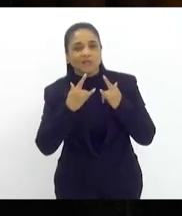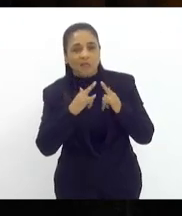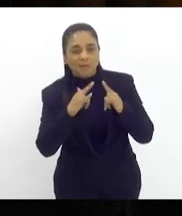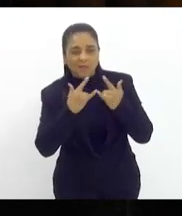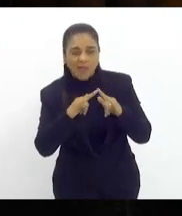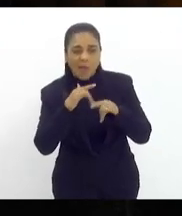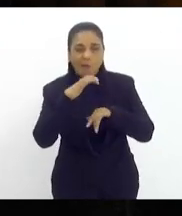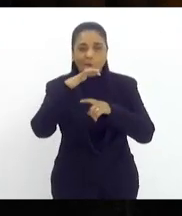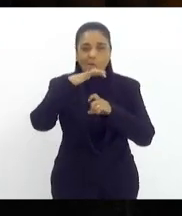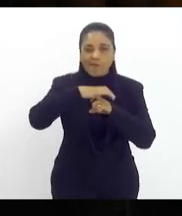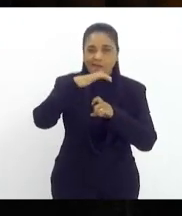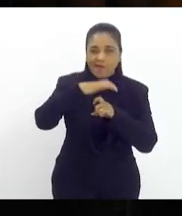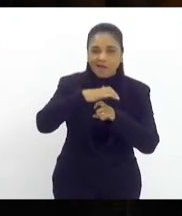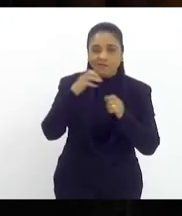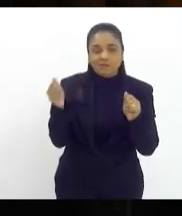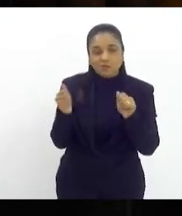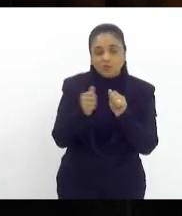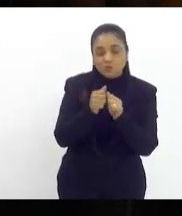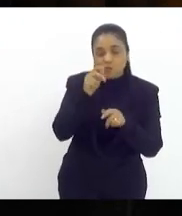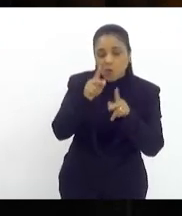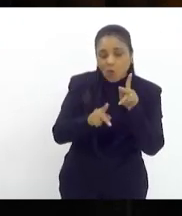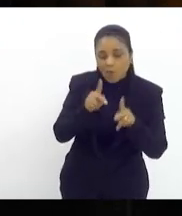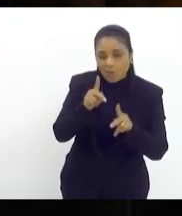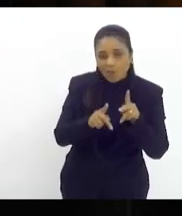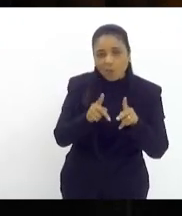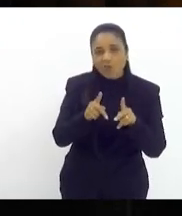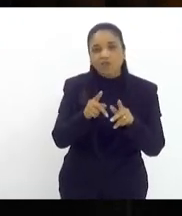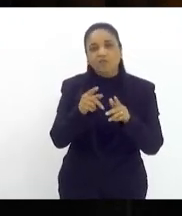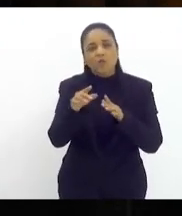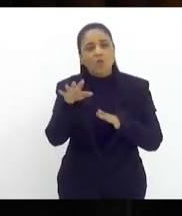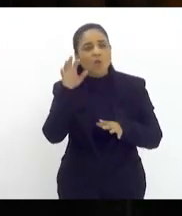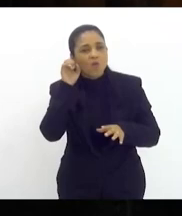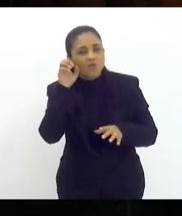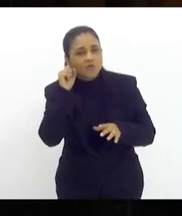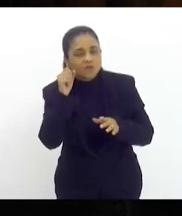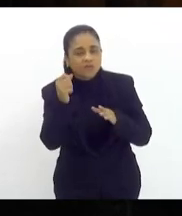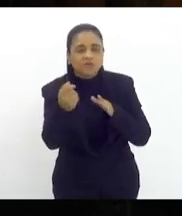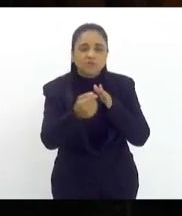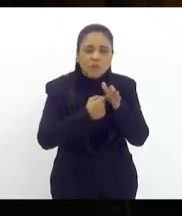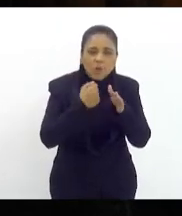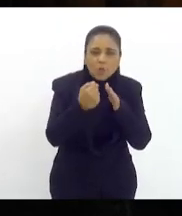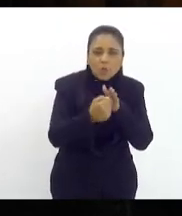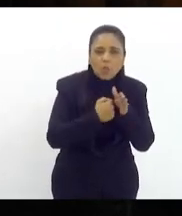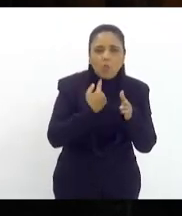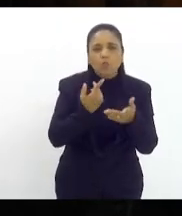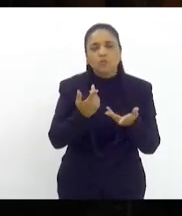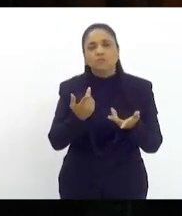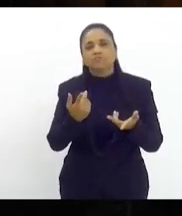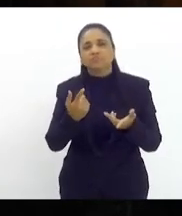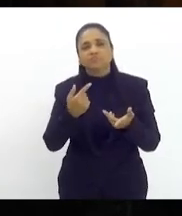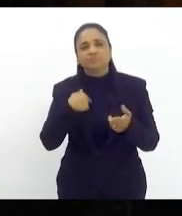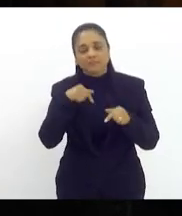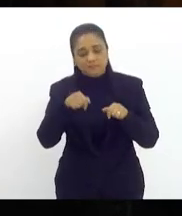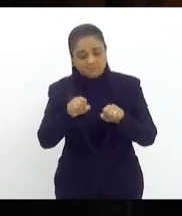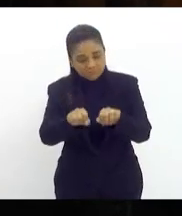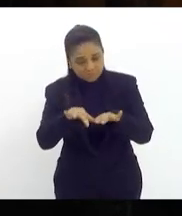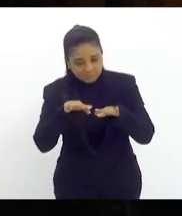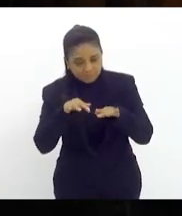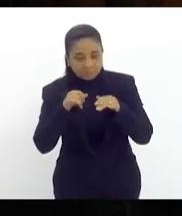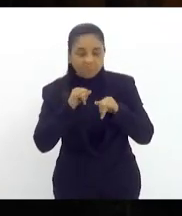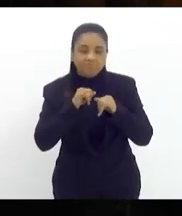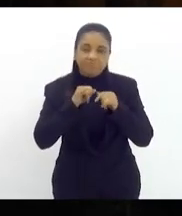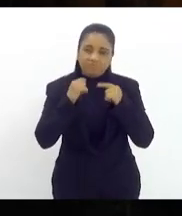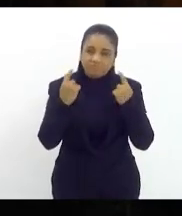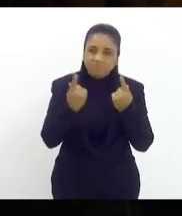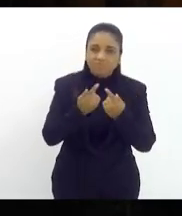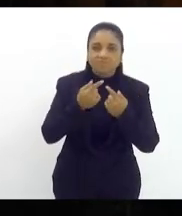junto ao povo escutando as demandas e também trazendo aquilo que está acontecendo aqui na Assembleia às vezes